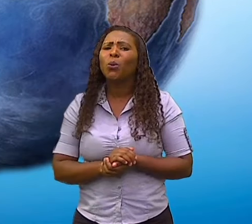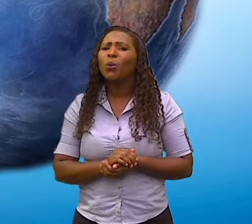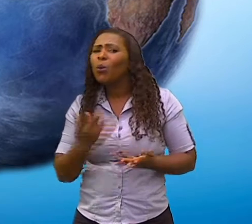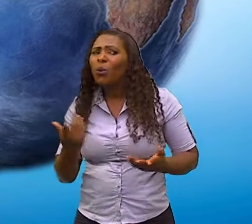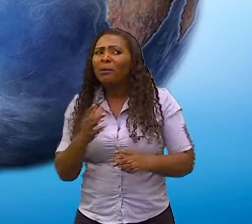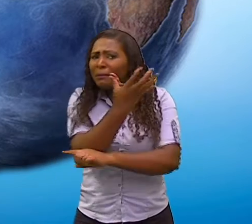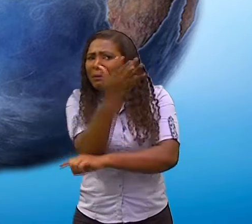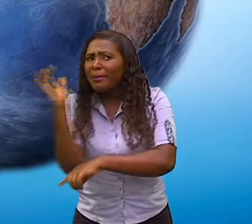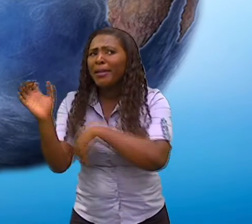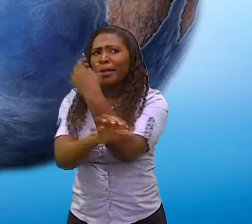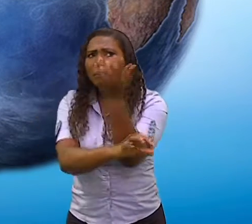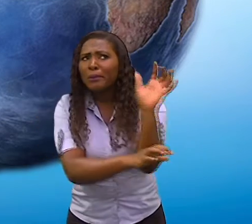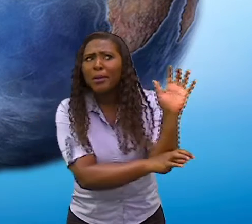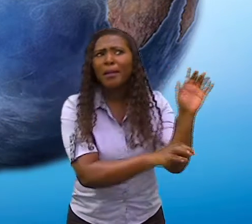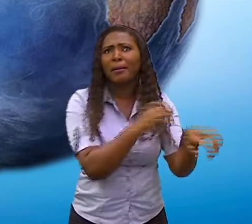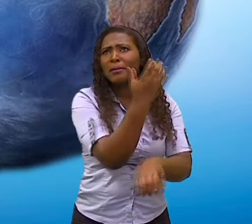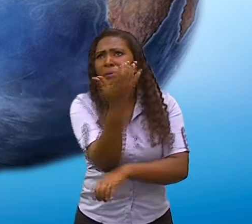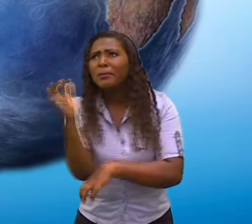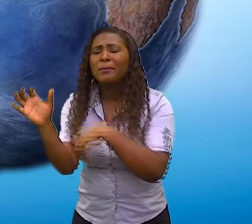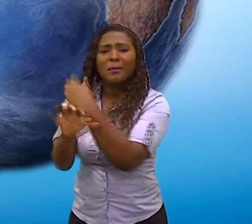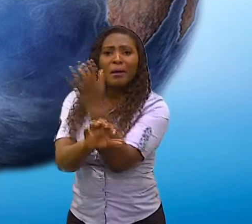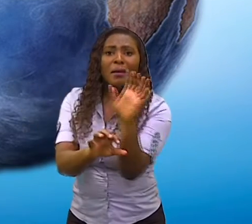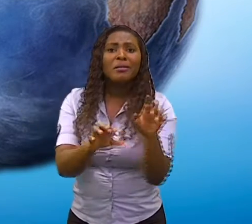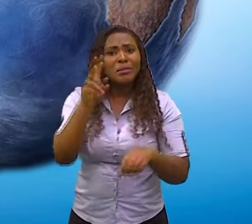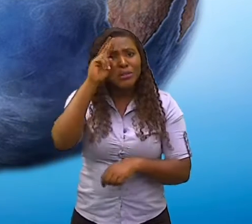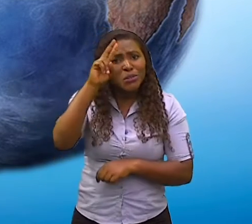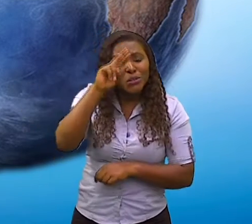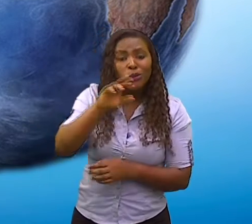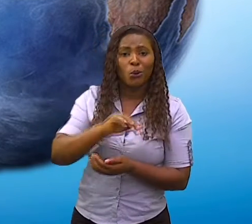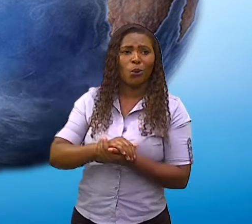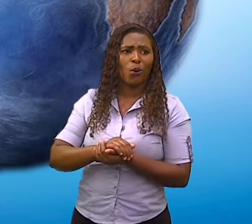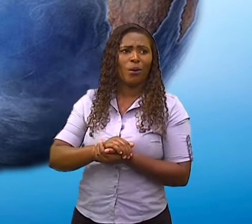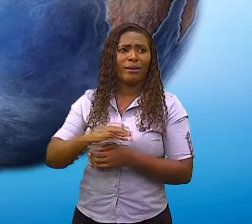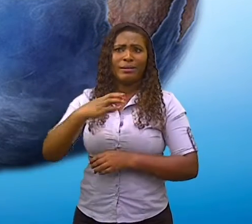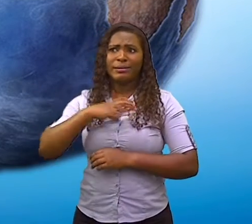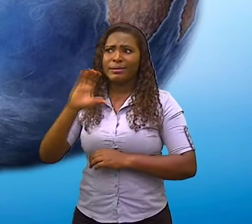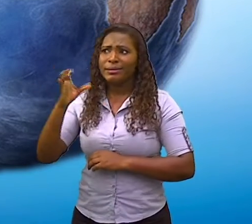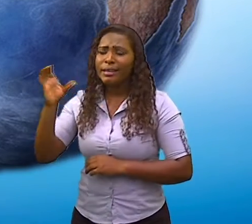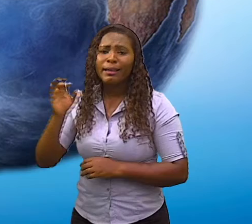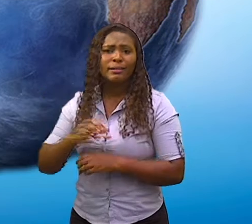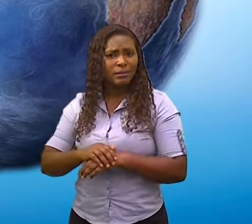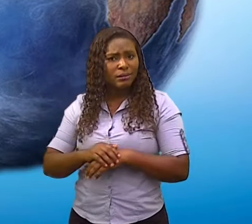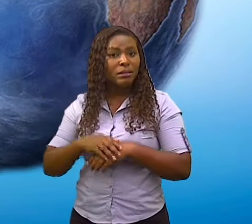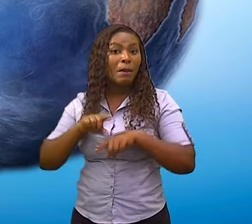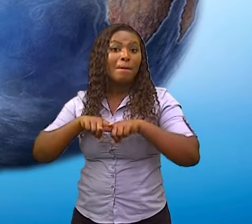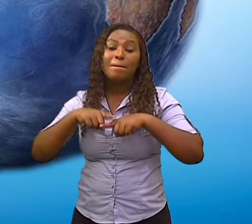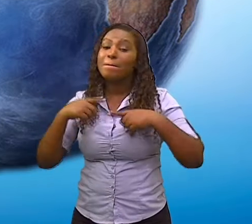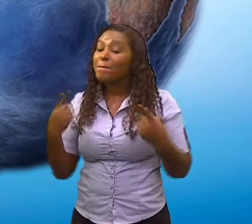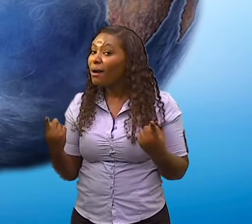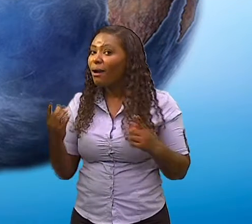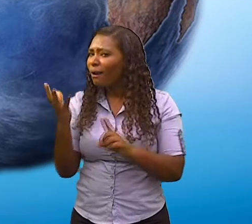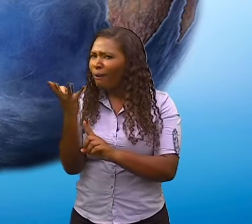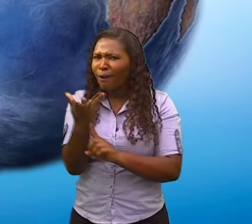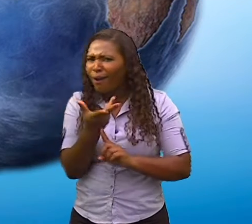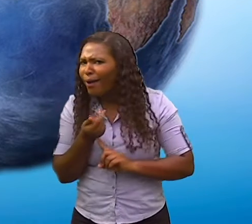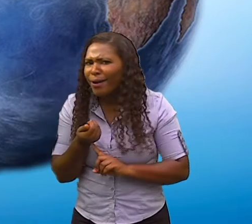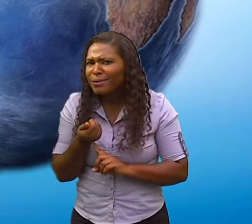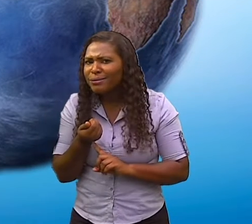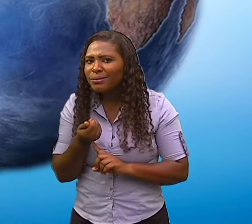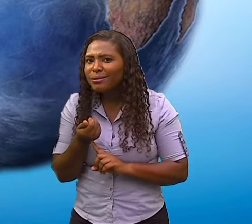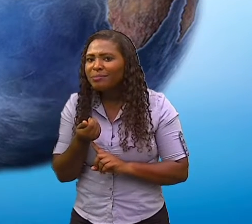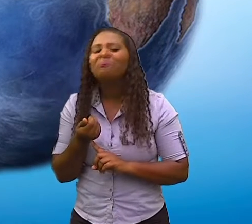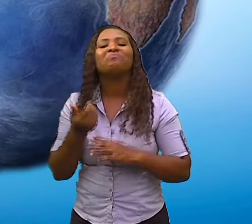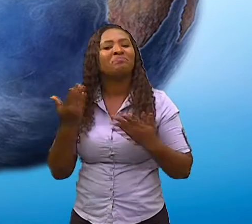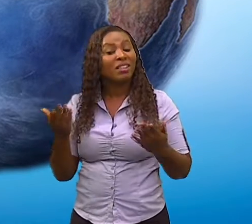uma introdução histórica, científica, para juntos nós também entrarmos